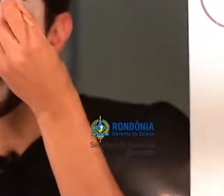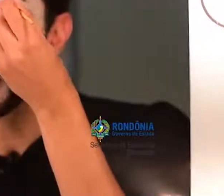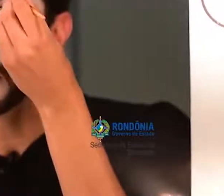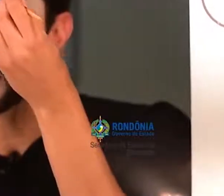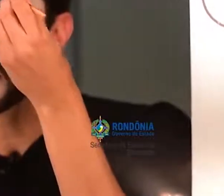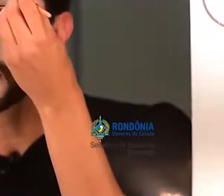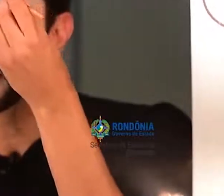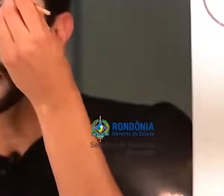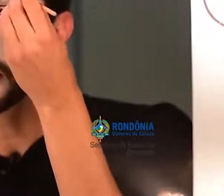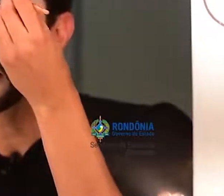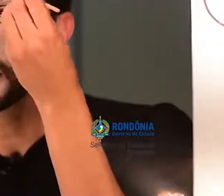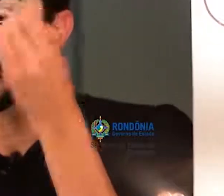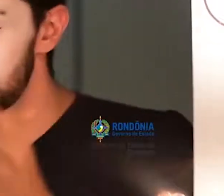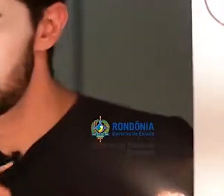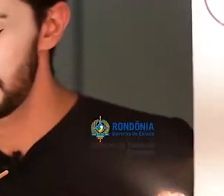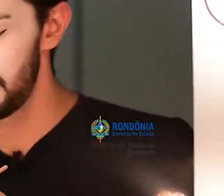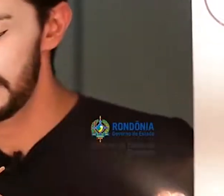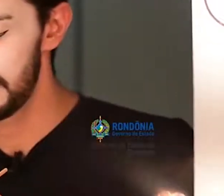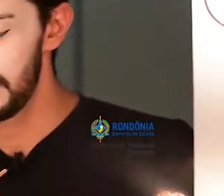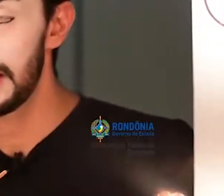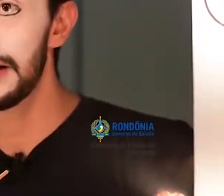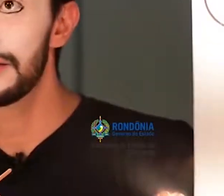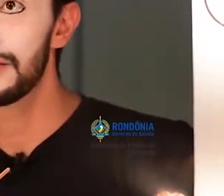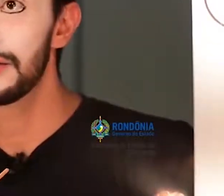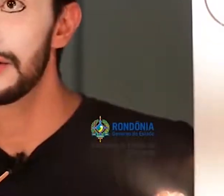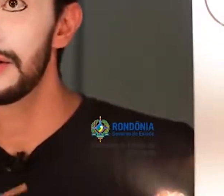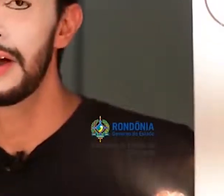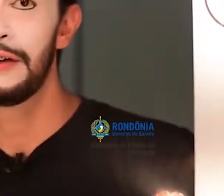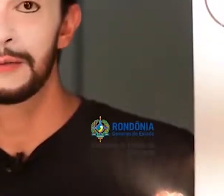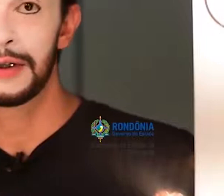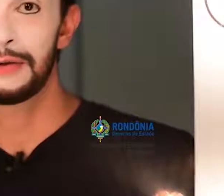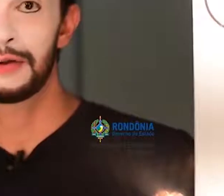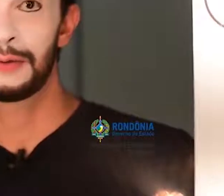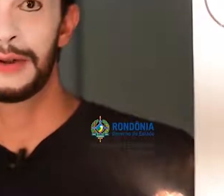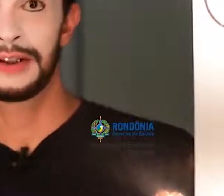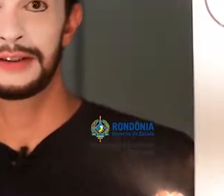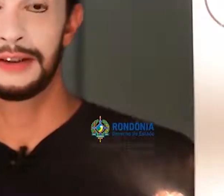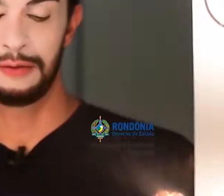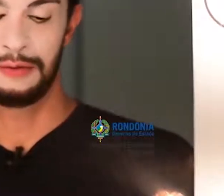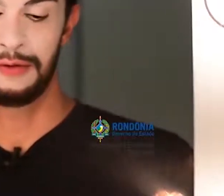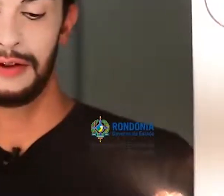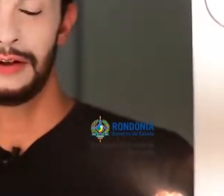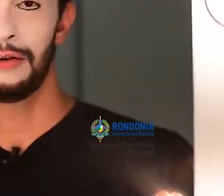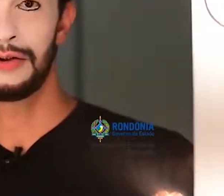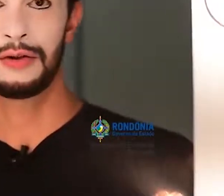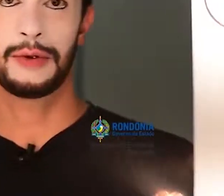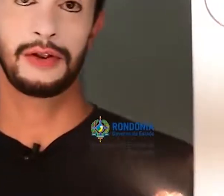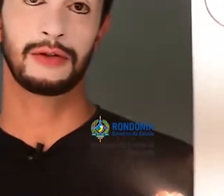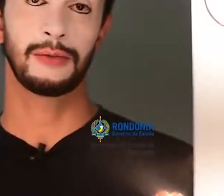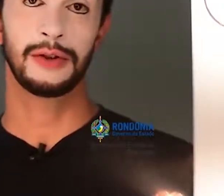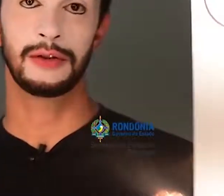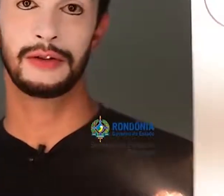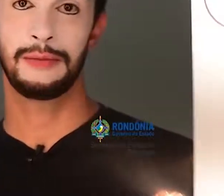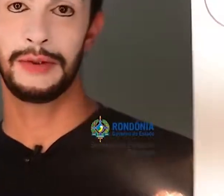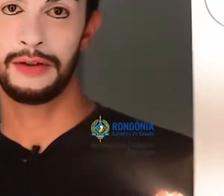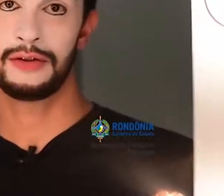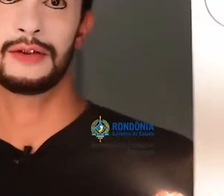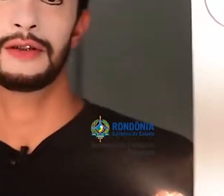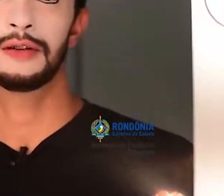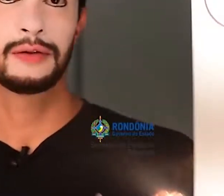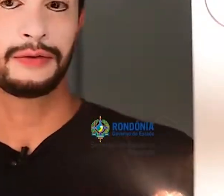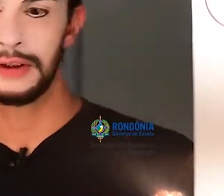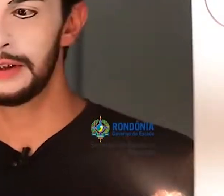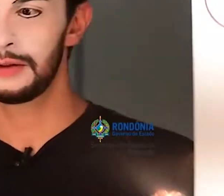Para mim, a arte circense é mais que arte. É um espaço de superação, onde tu pode descobrir os teus